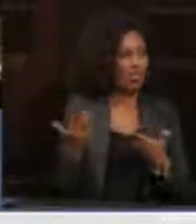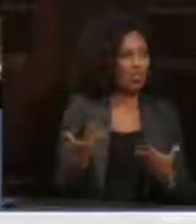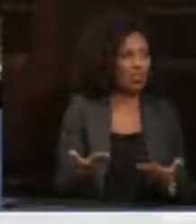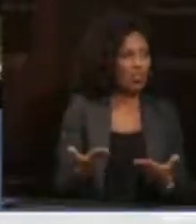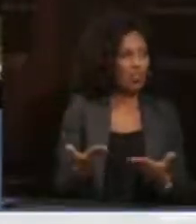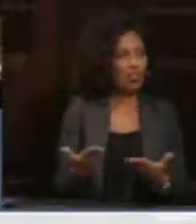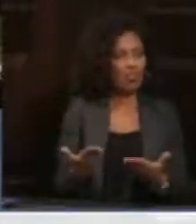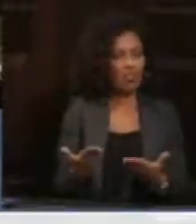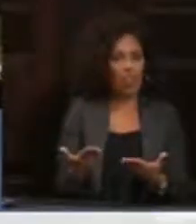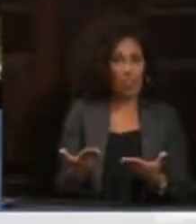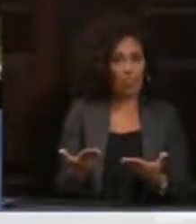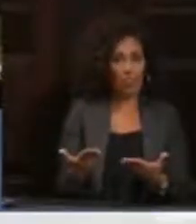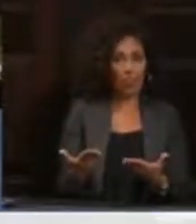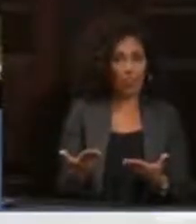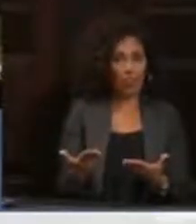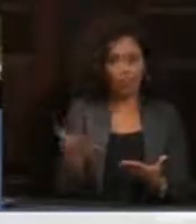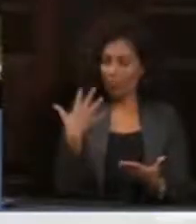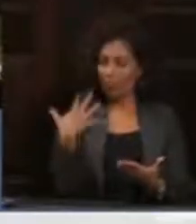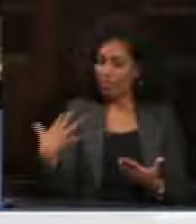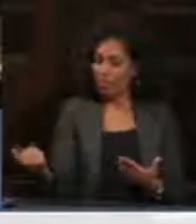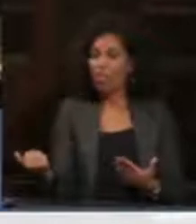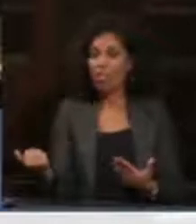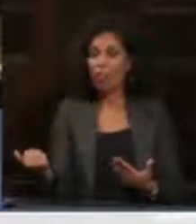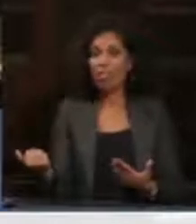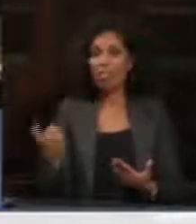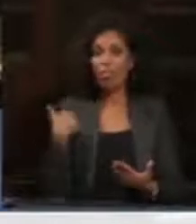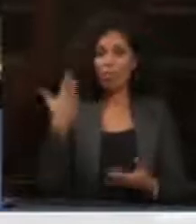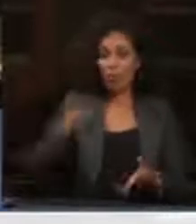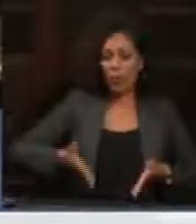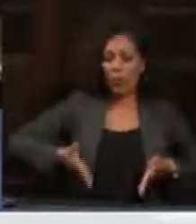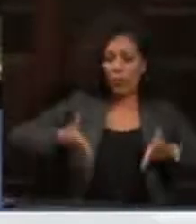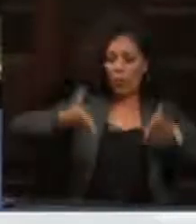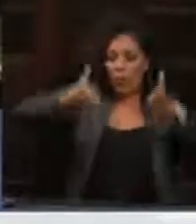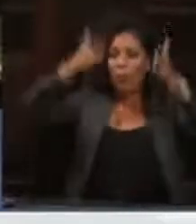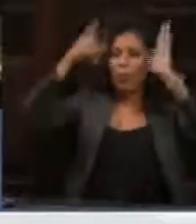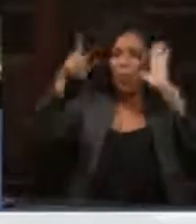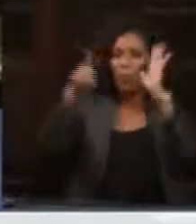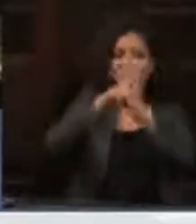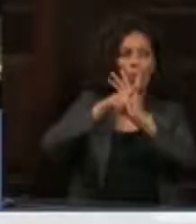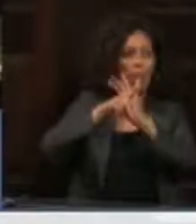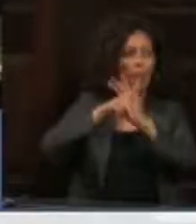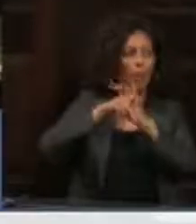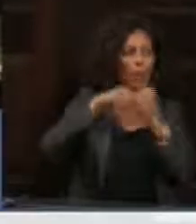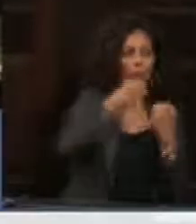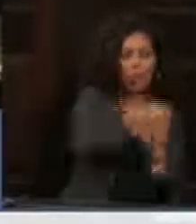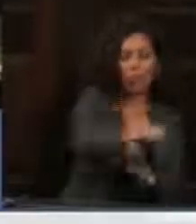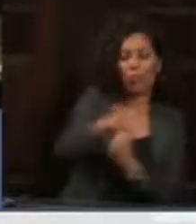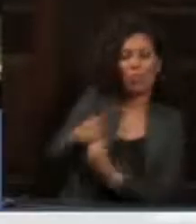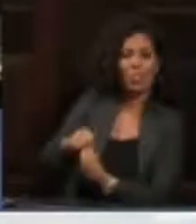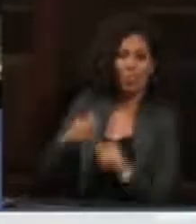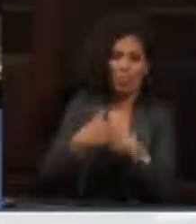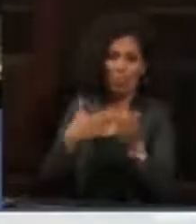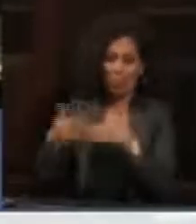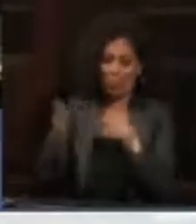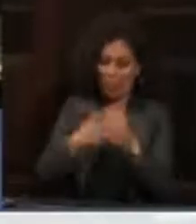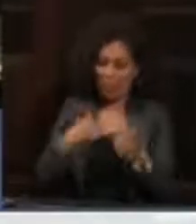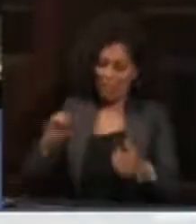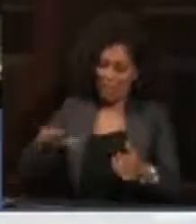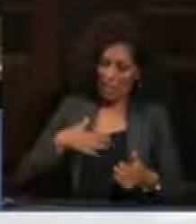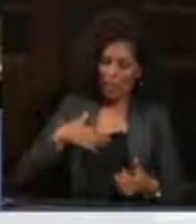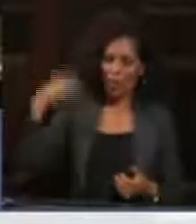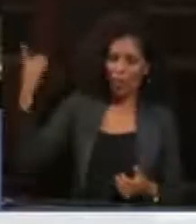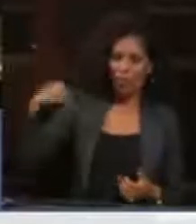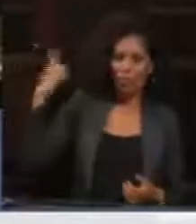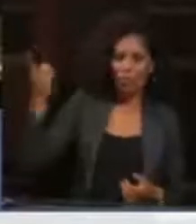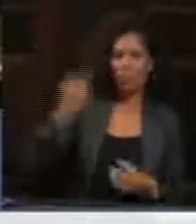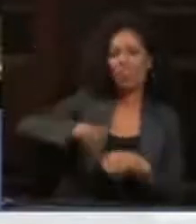serviço, mesmo que estivesse com a identificação e o PIN de deputado estadual. Eu sei que